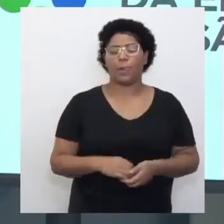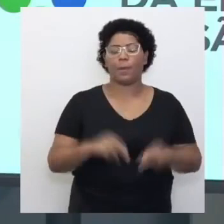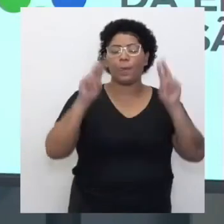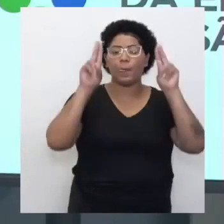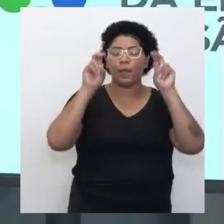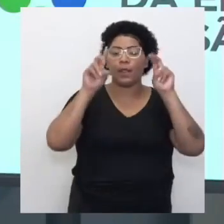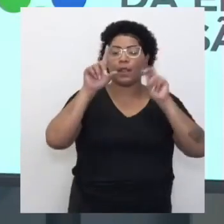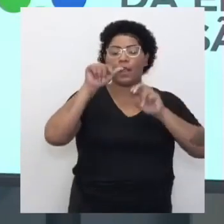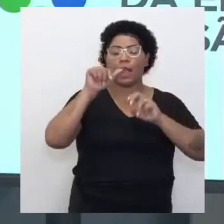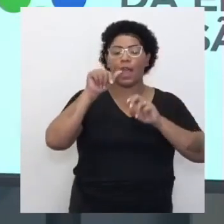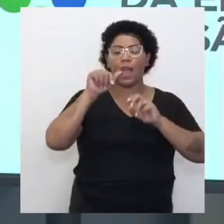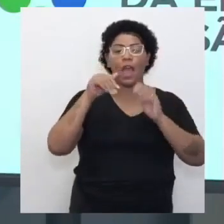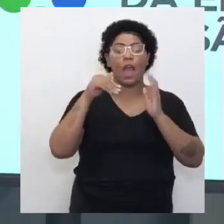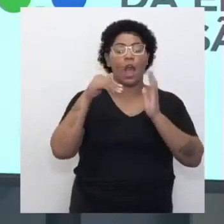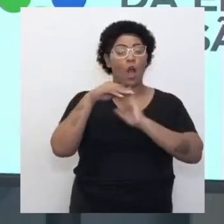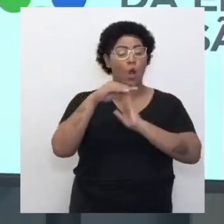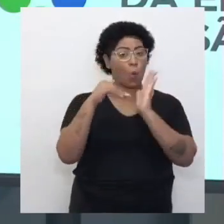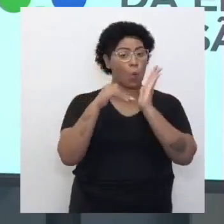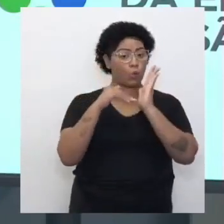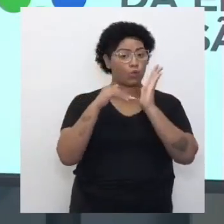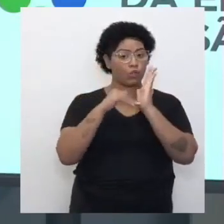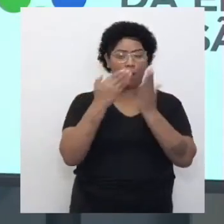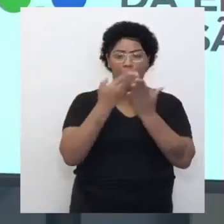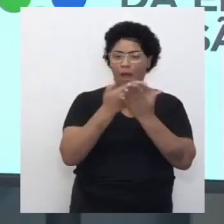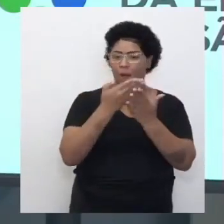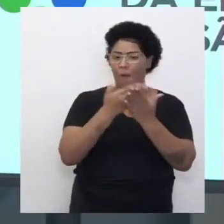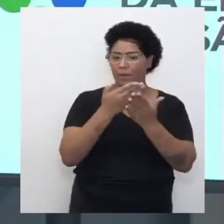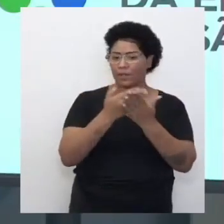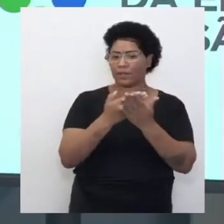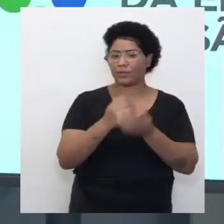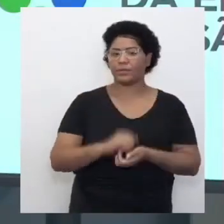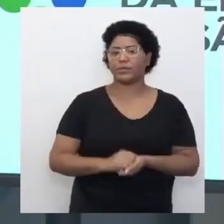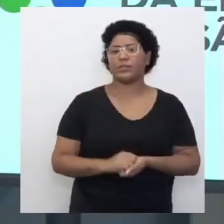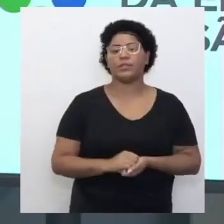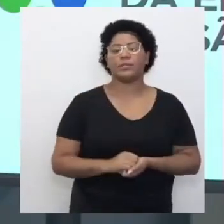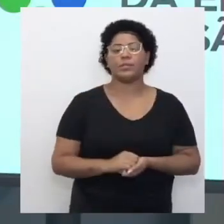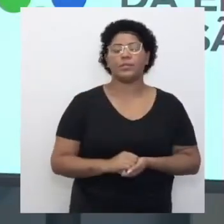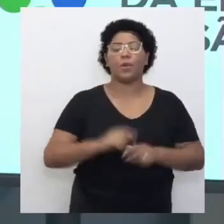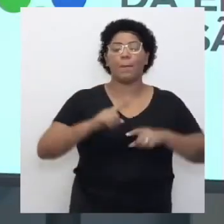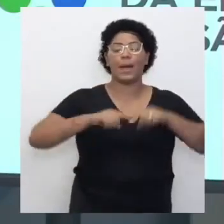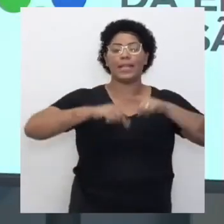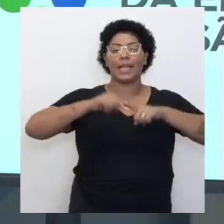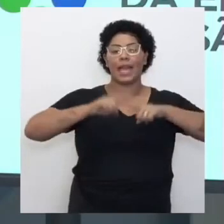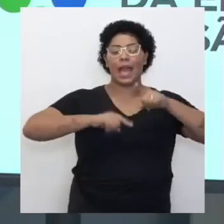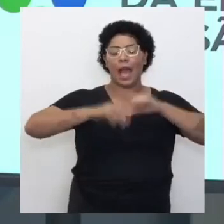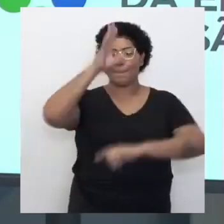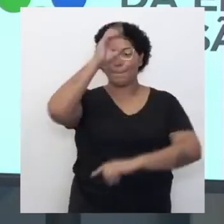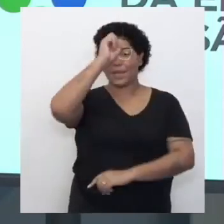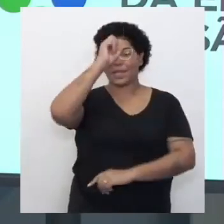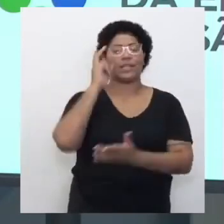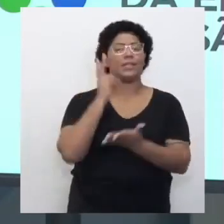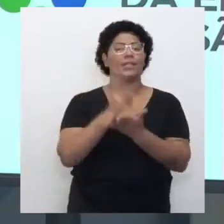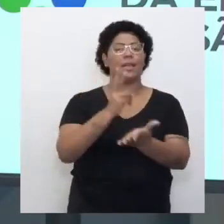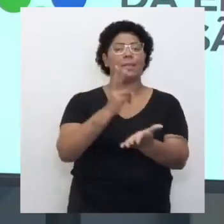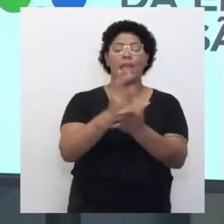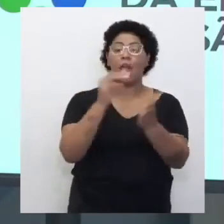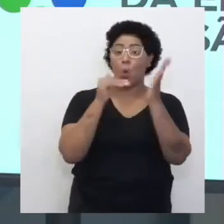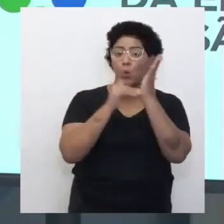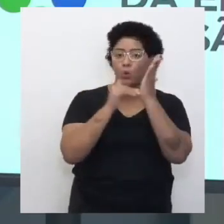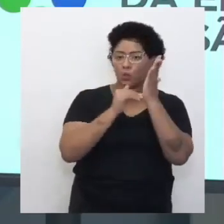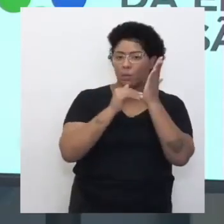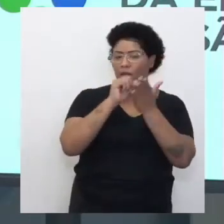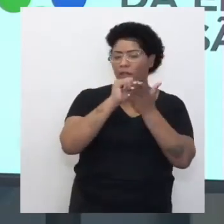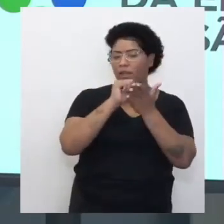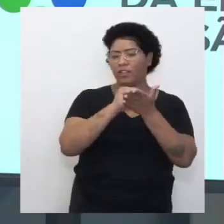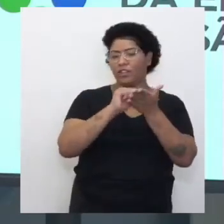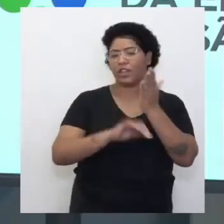será a última aula nossa da sequência de atividades 1 do material Aprender Sempre, volume 1.